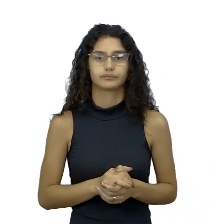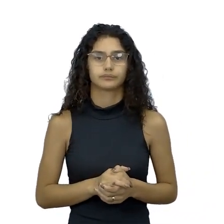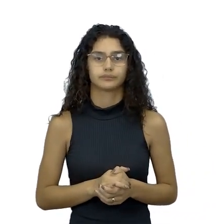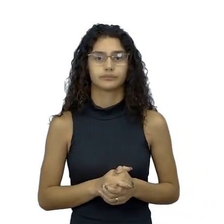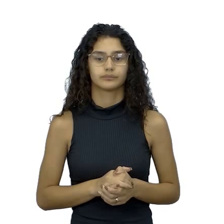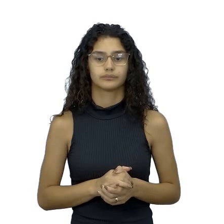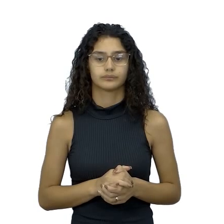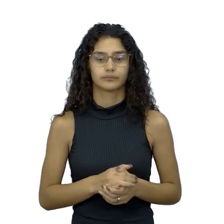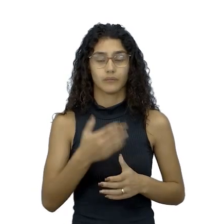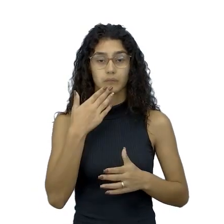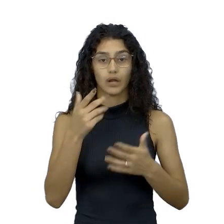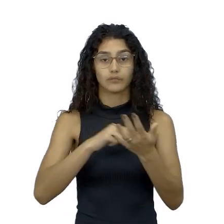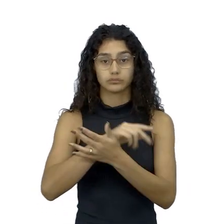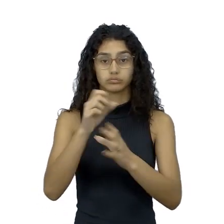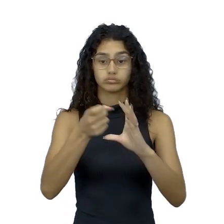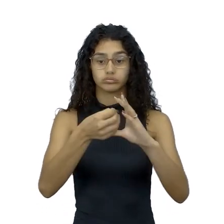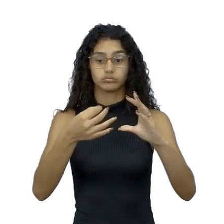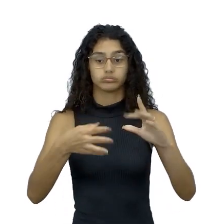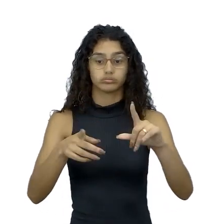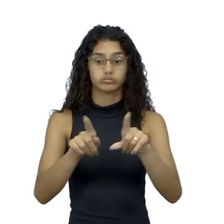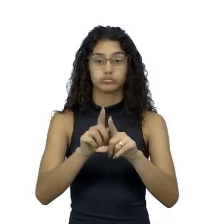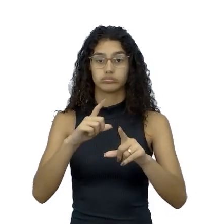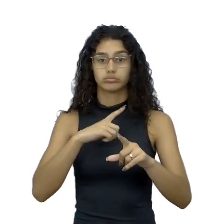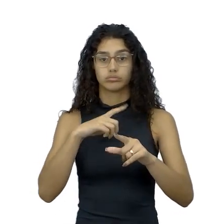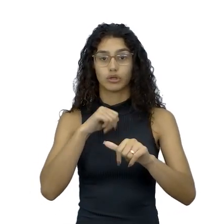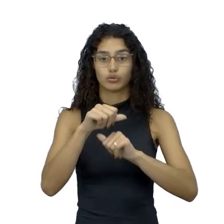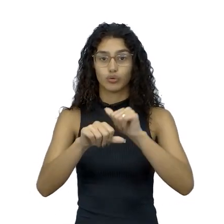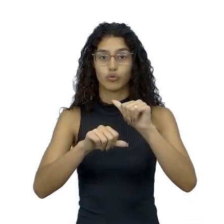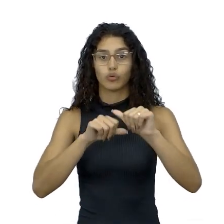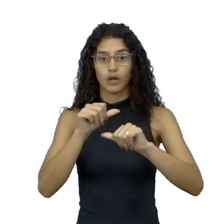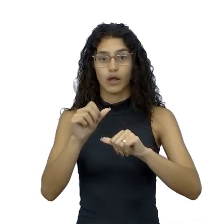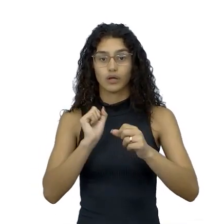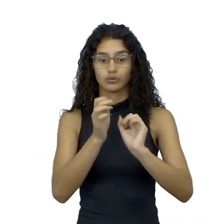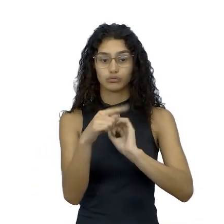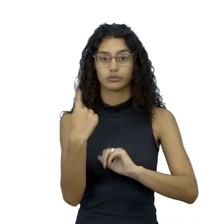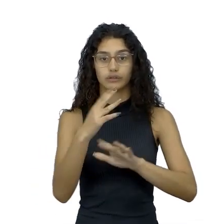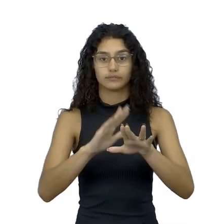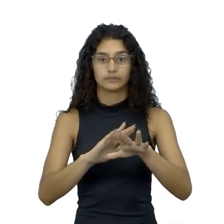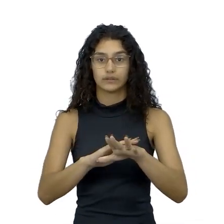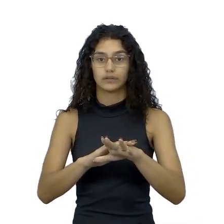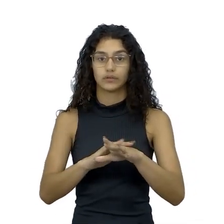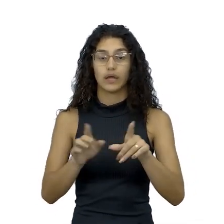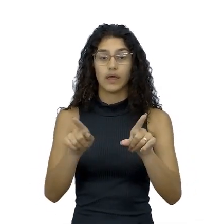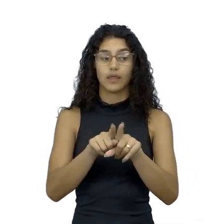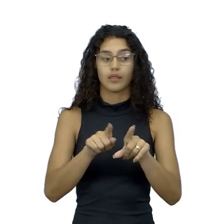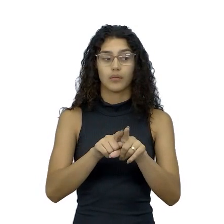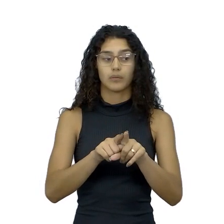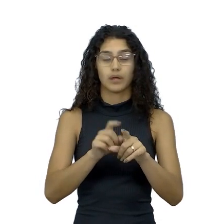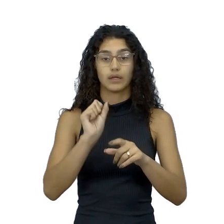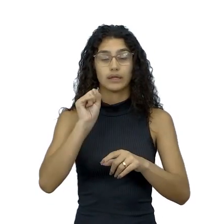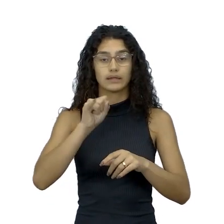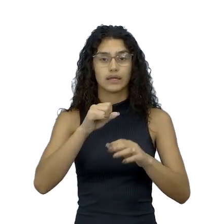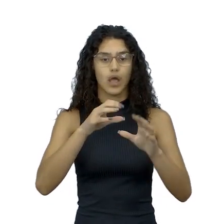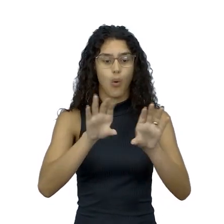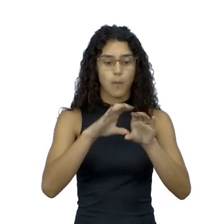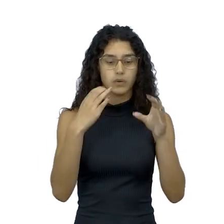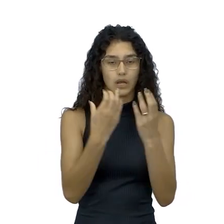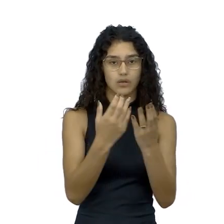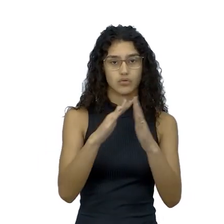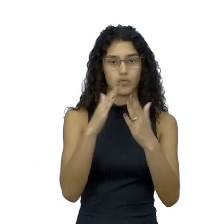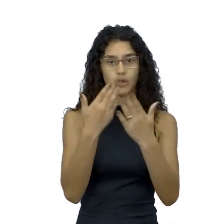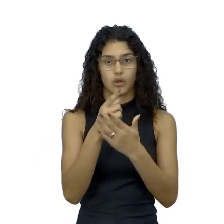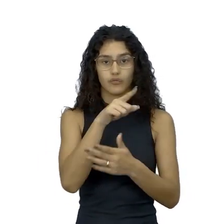melhorar em alguns aspectos, alterar ações que a gente vem fazendo. E também, se a comunidade escolar, né, de vocês